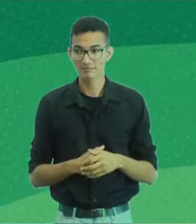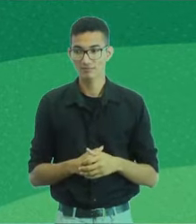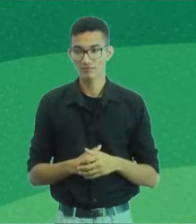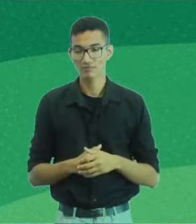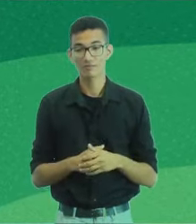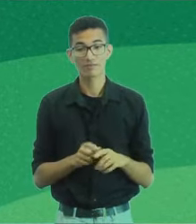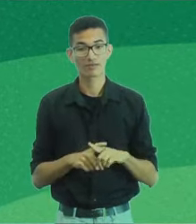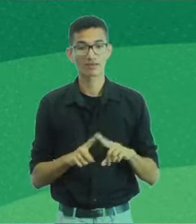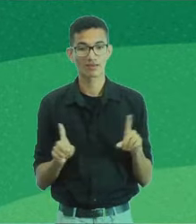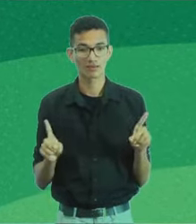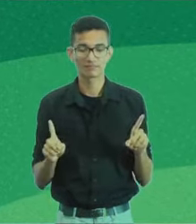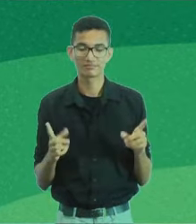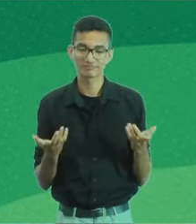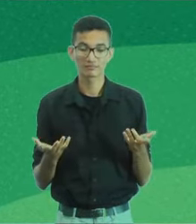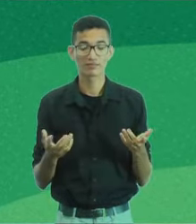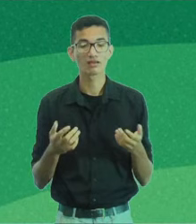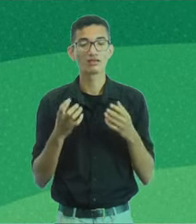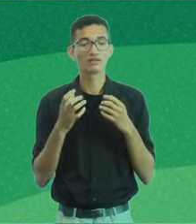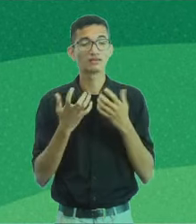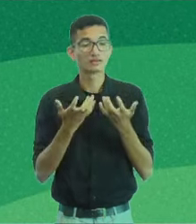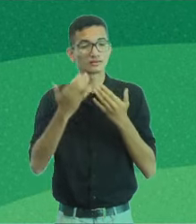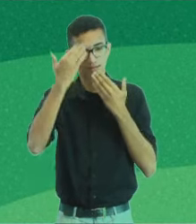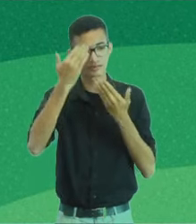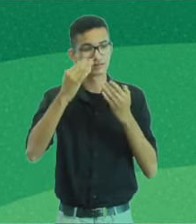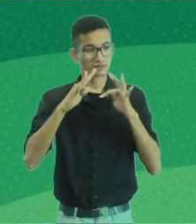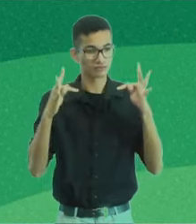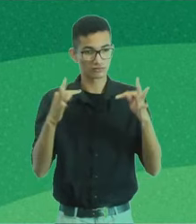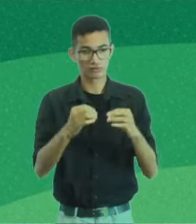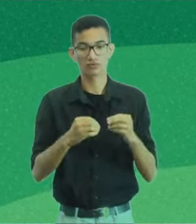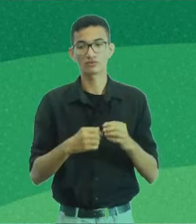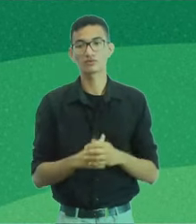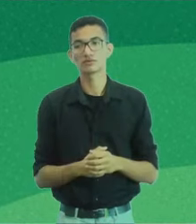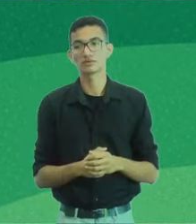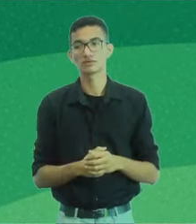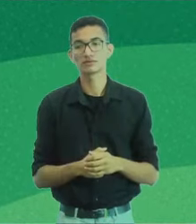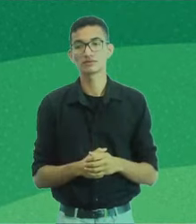Mas é isso eu queria agradecer todo mundo e